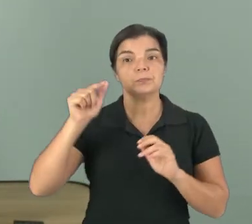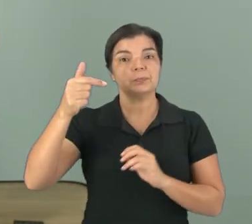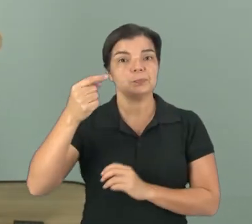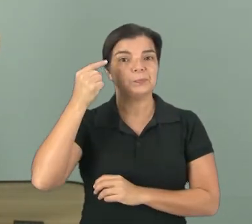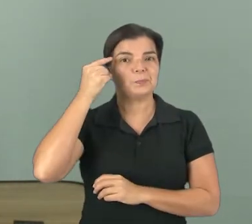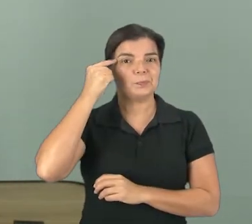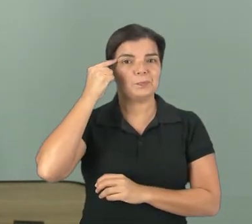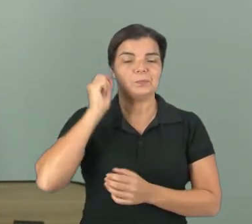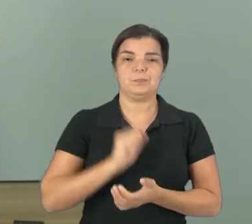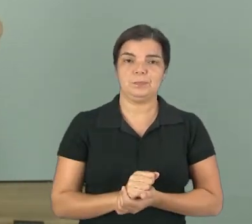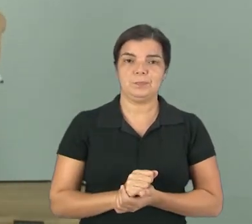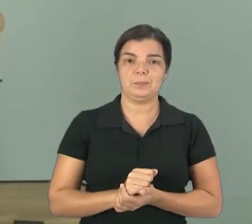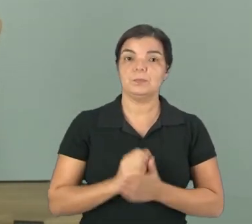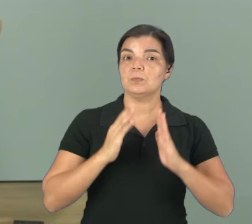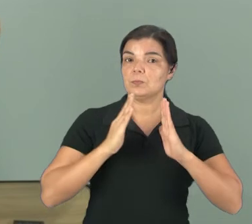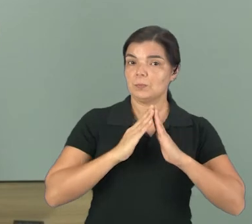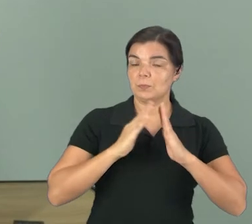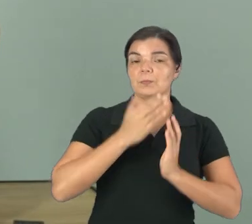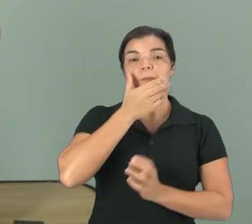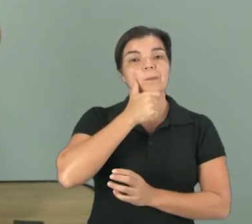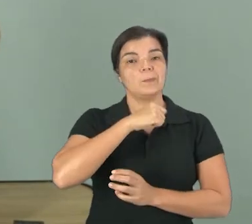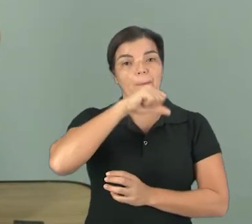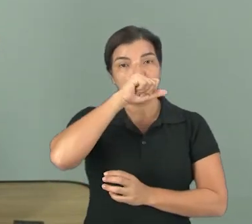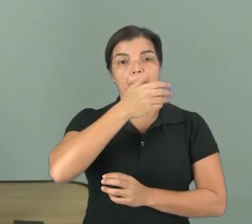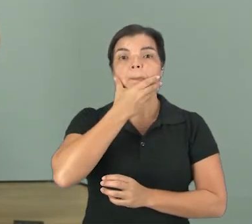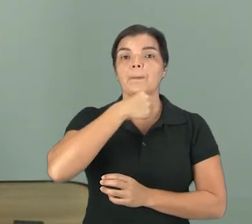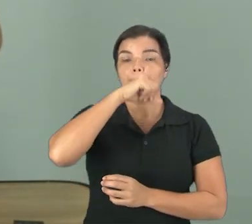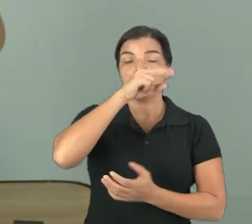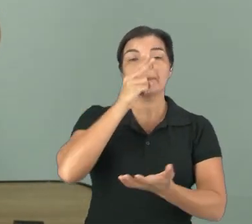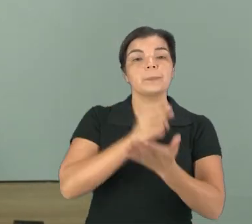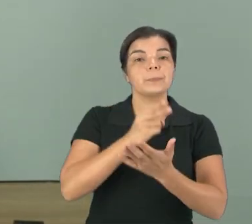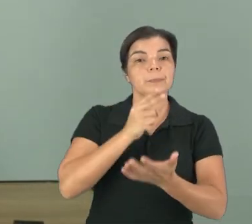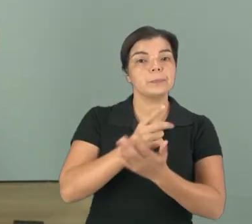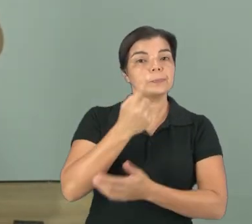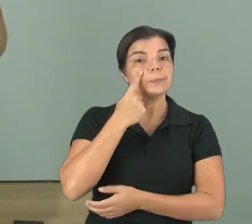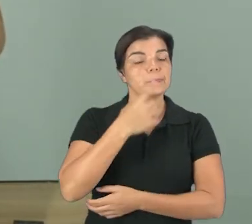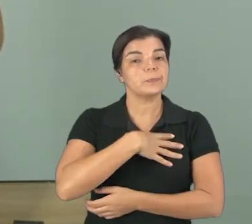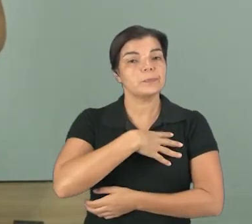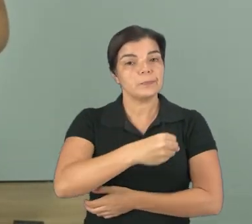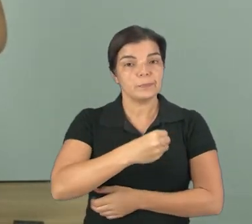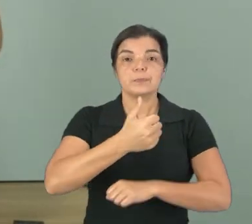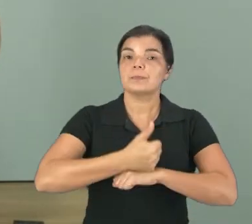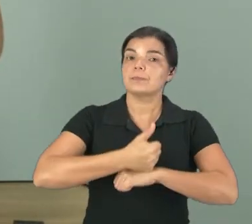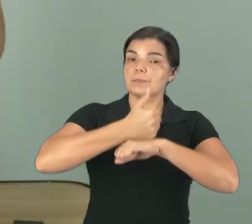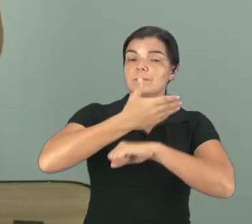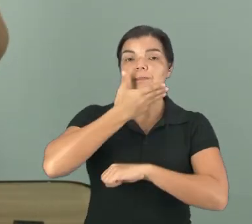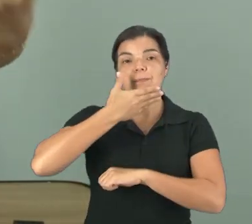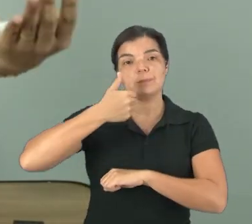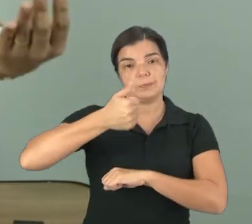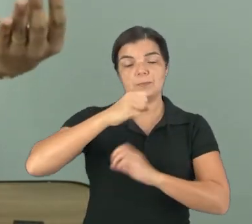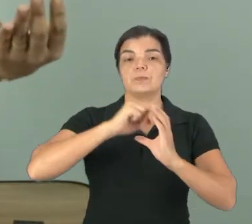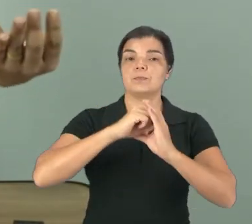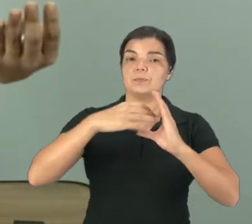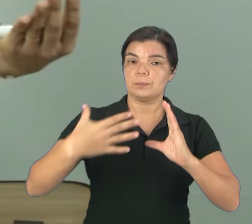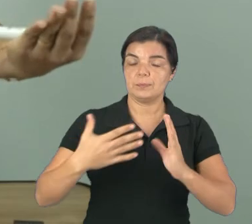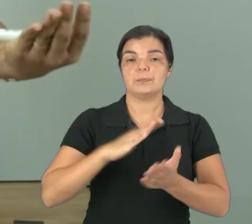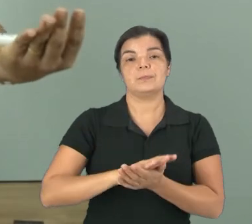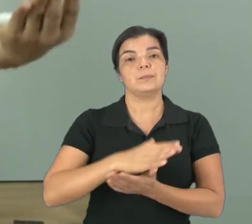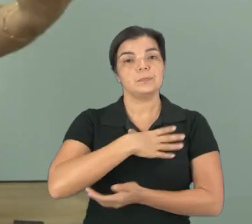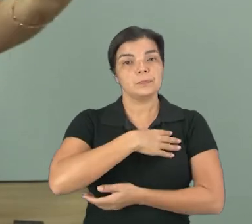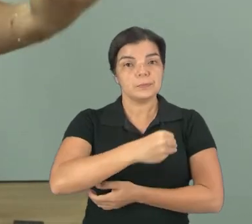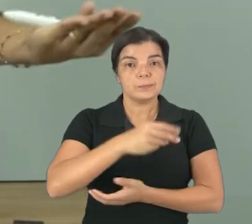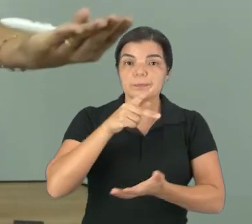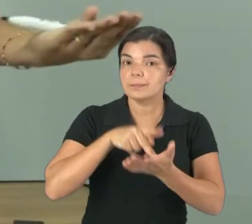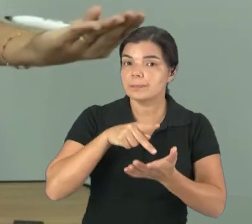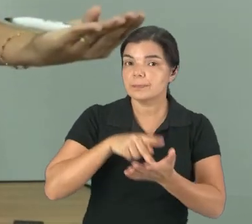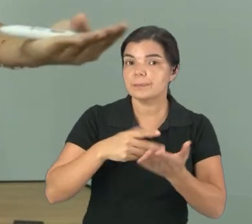outro pense, o de casa, o pai, a mãe, sempre vai ver as melhores qualidades e características dos seus filhos, não é